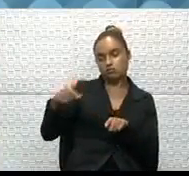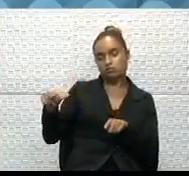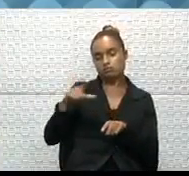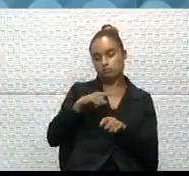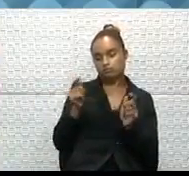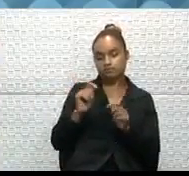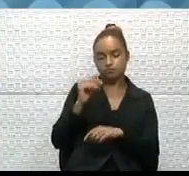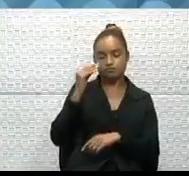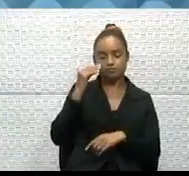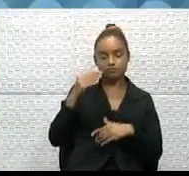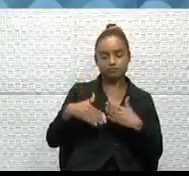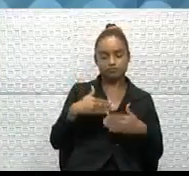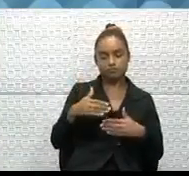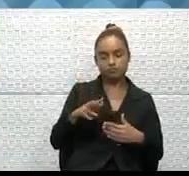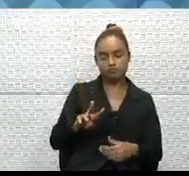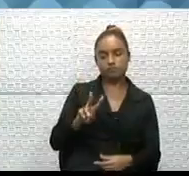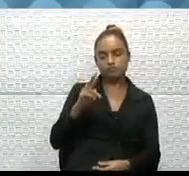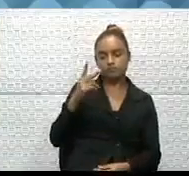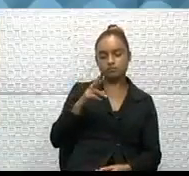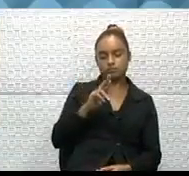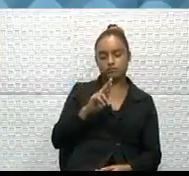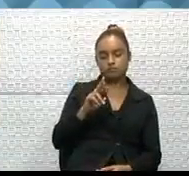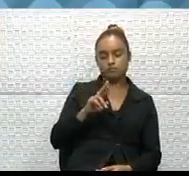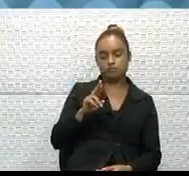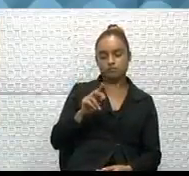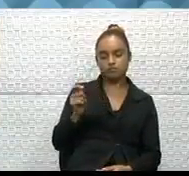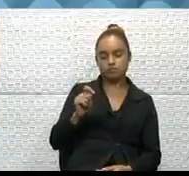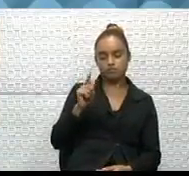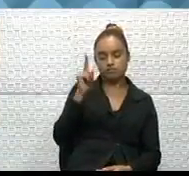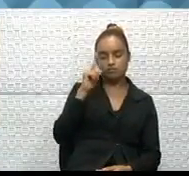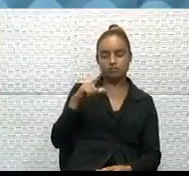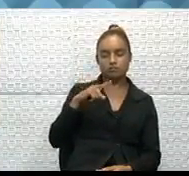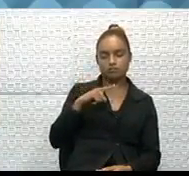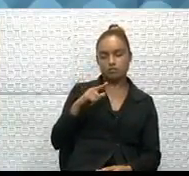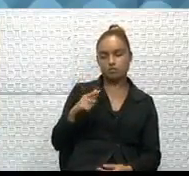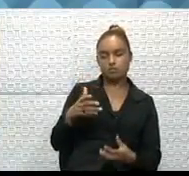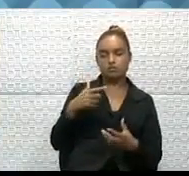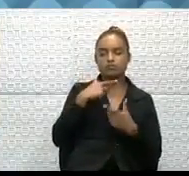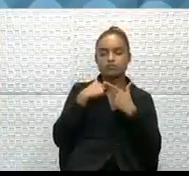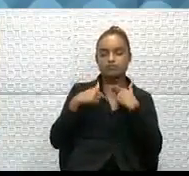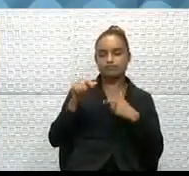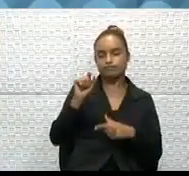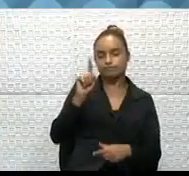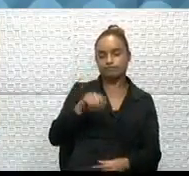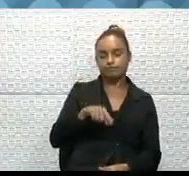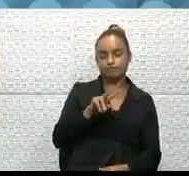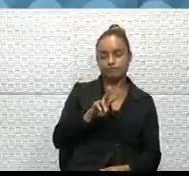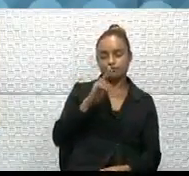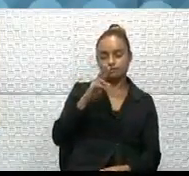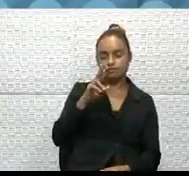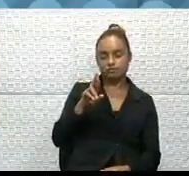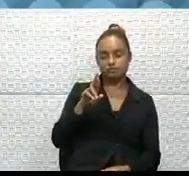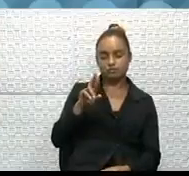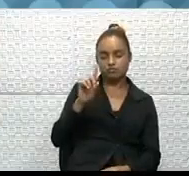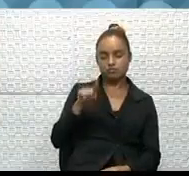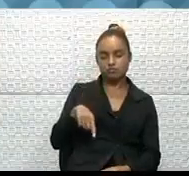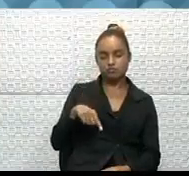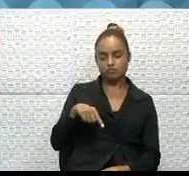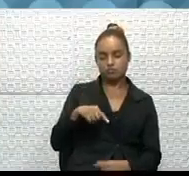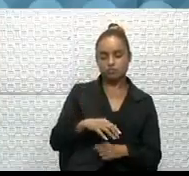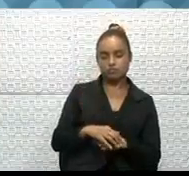valor, o valor de R, porém no Excel você consegue determinar o R quadrado. O que nós queremos é apenas o valor de R. Então, com R quadrado,